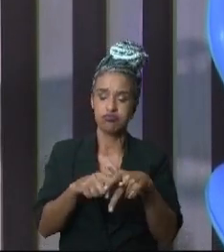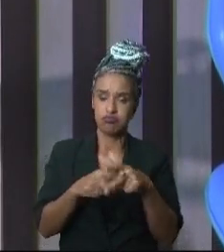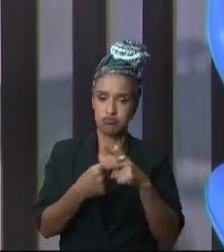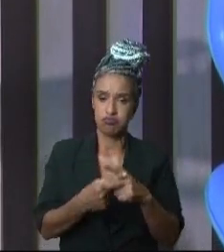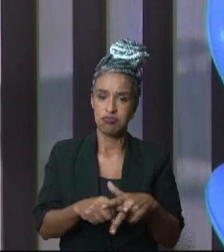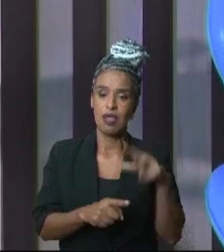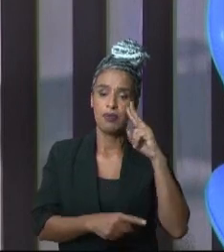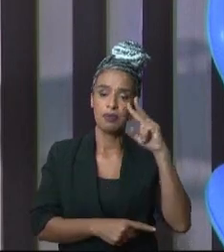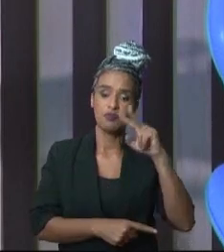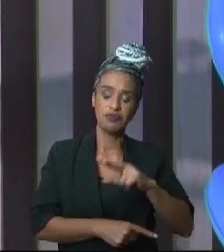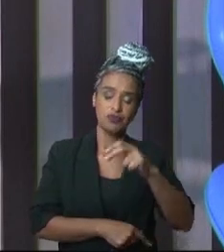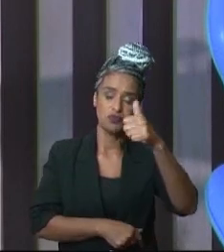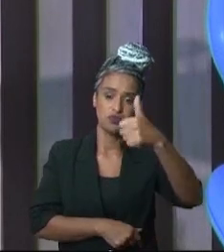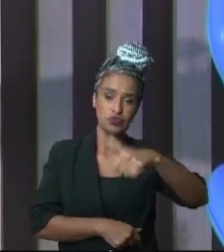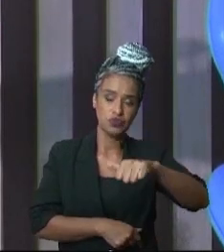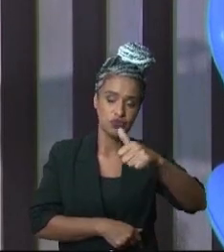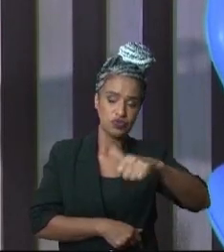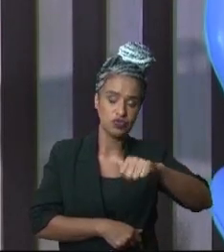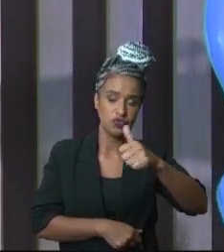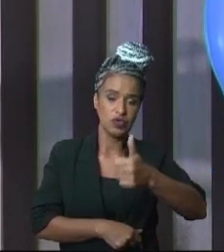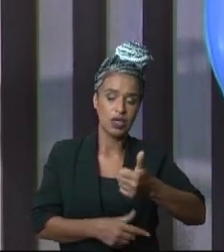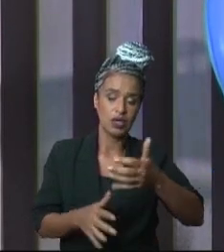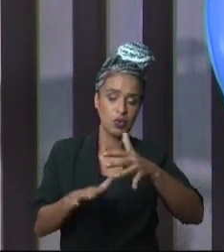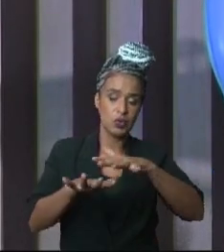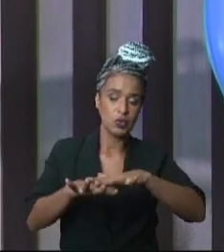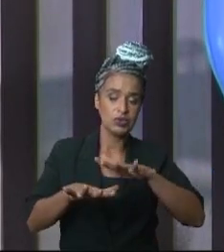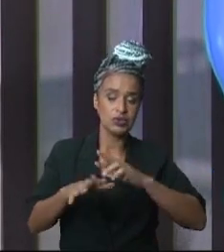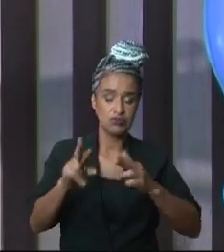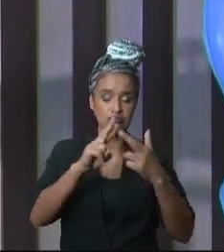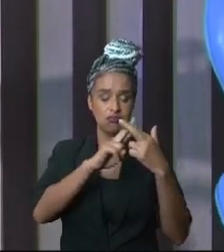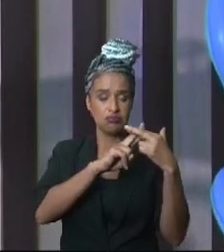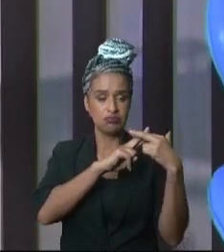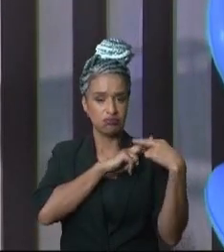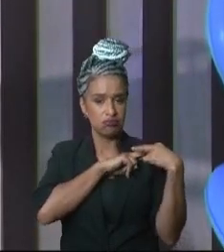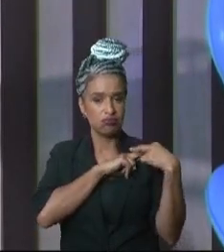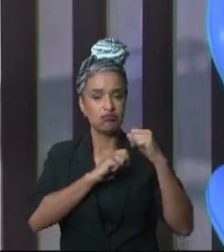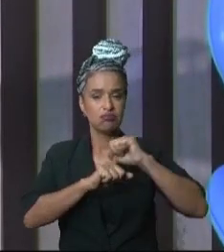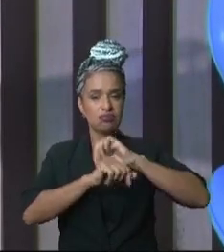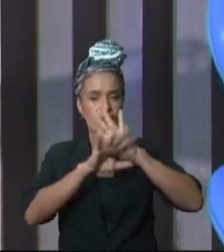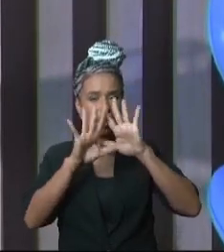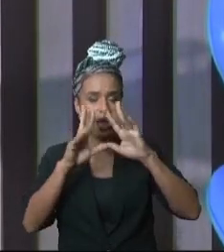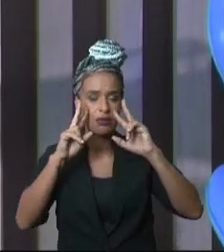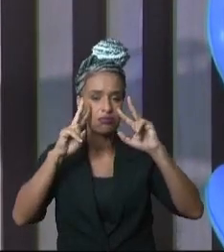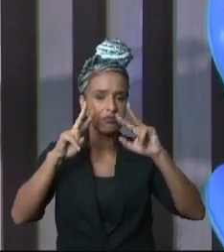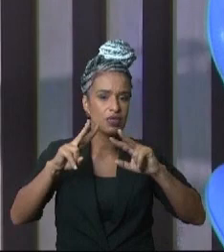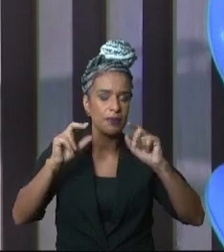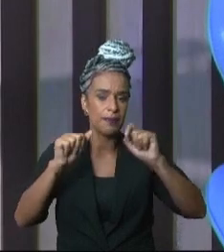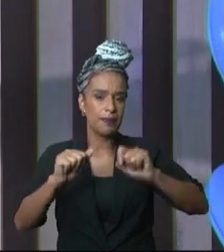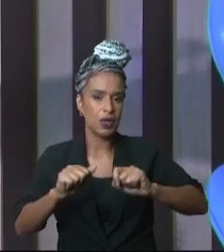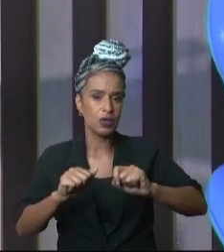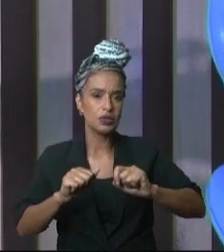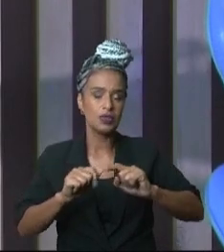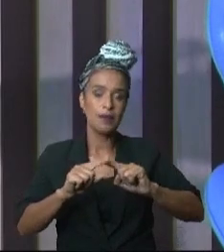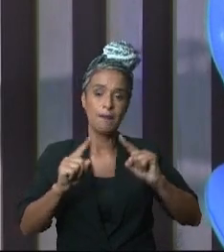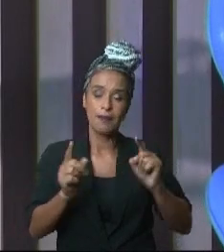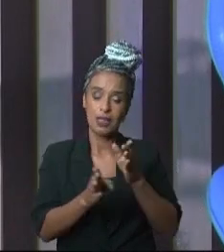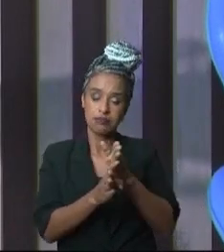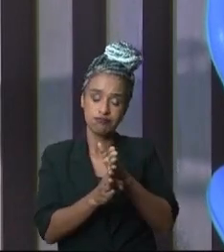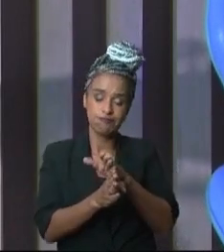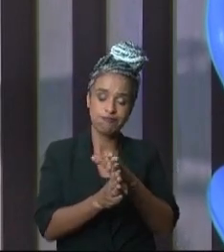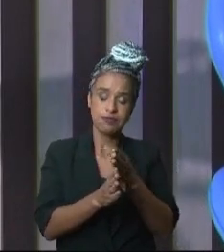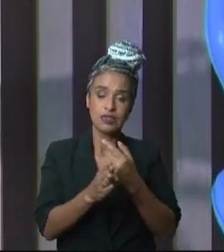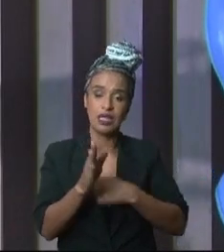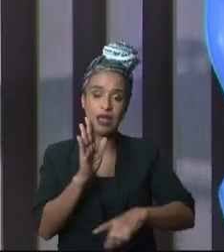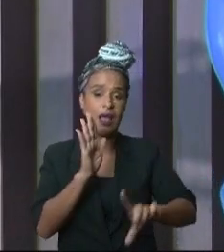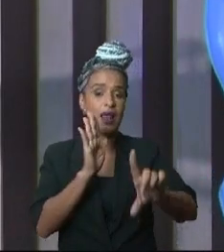para revisão, para fazer mais inclusiva, mais responsável, mais transparente. Mas isso dentro das fronteiras da